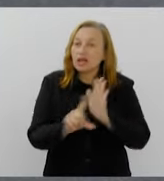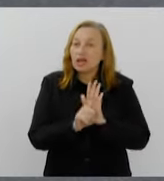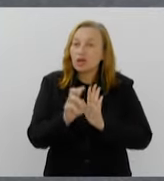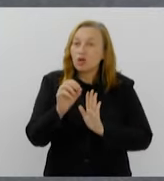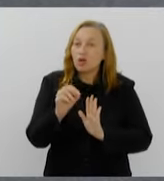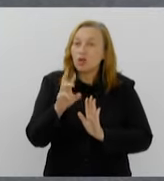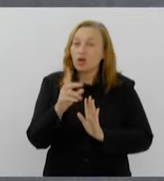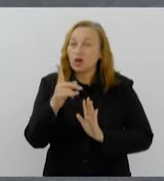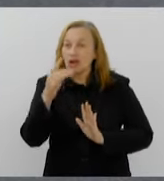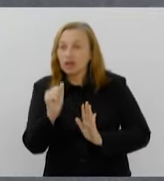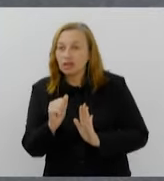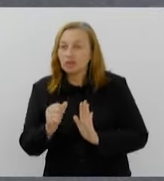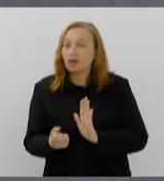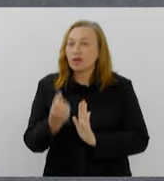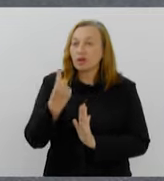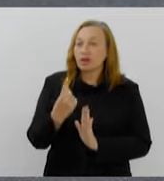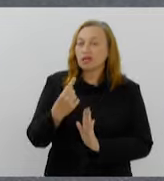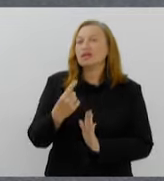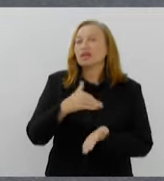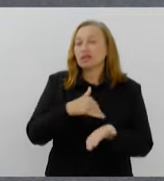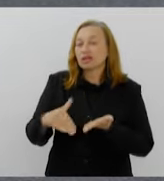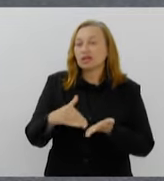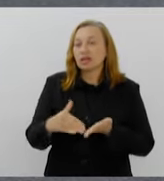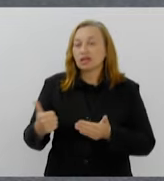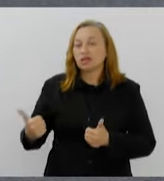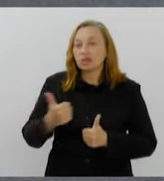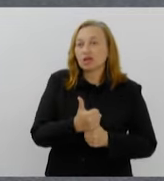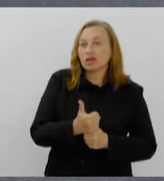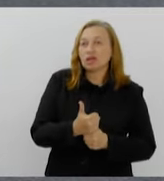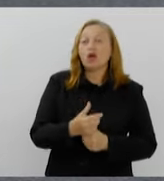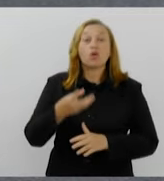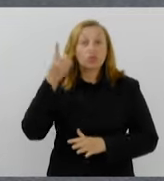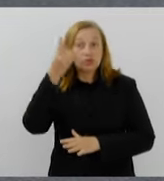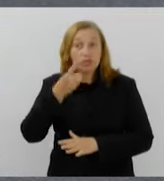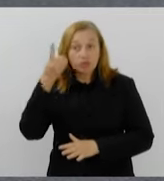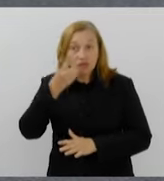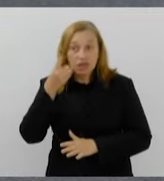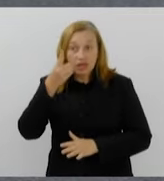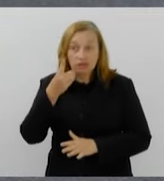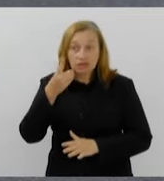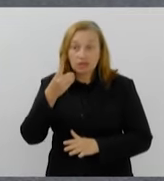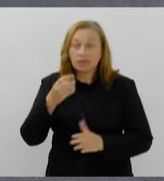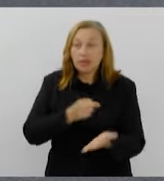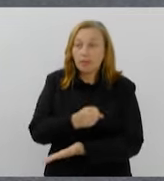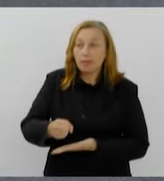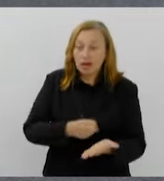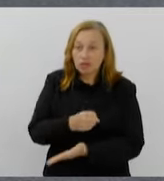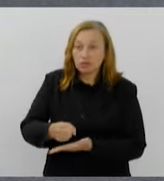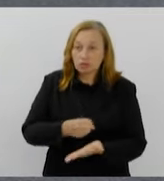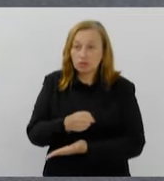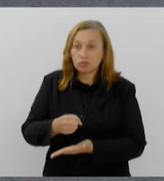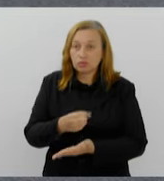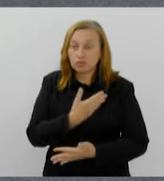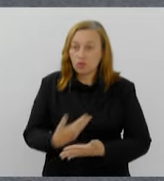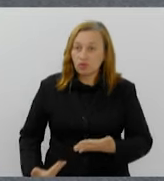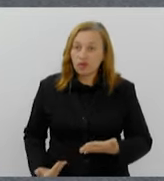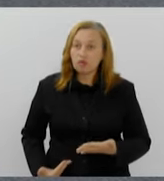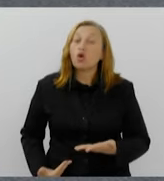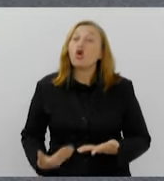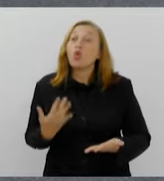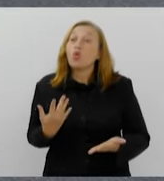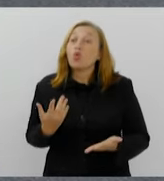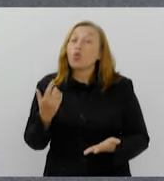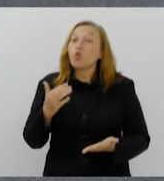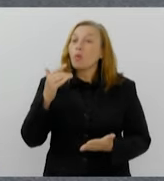que o ex-secretário assumisse ou seja os deputados da base do governo cumpriram o trabalho de dar a